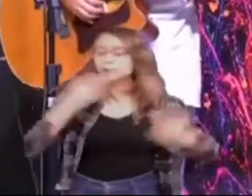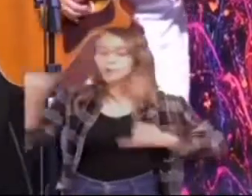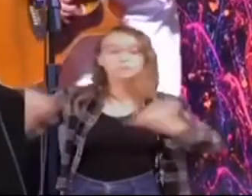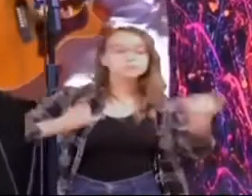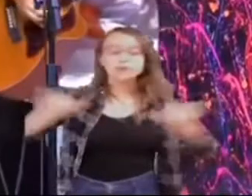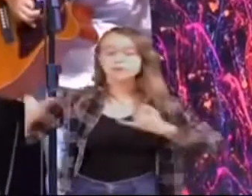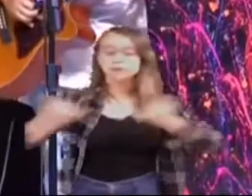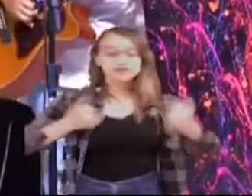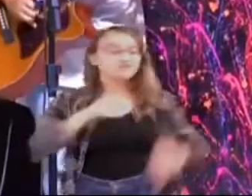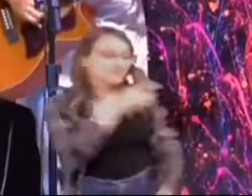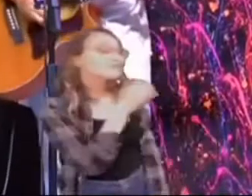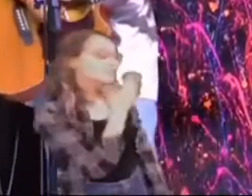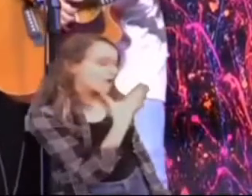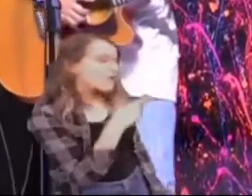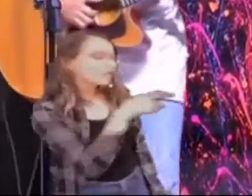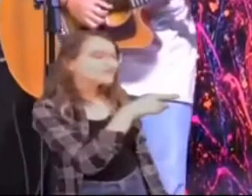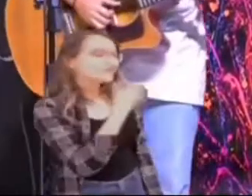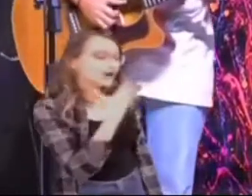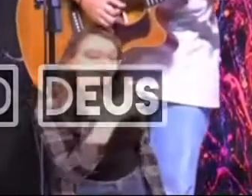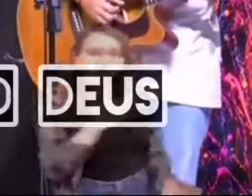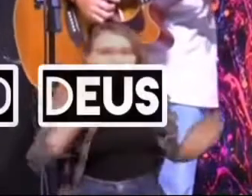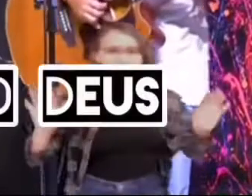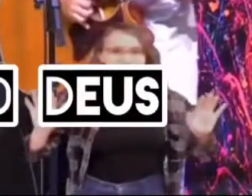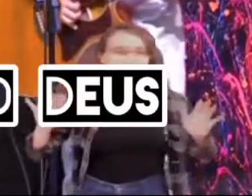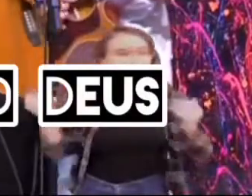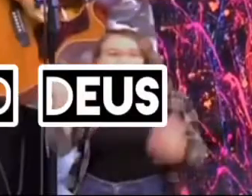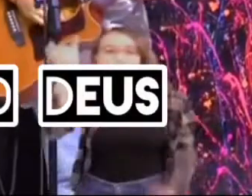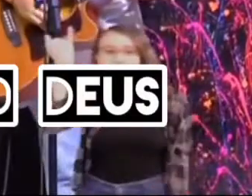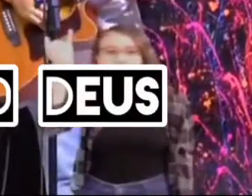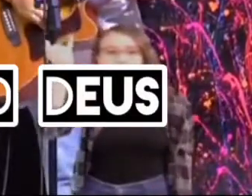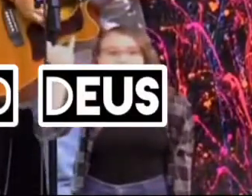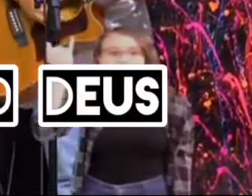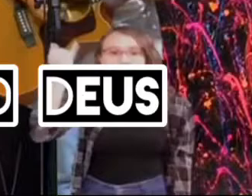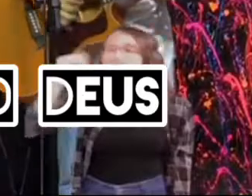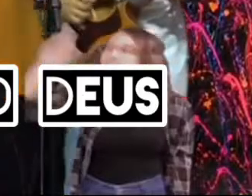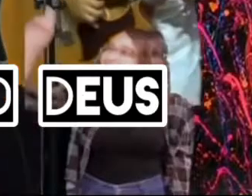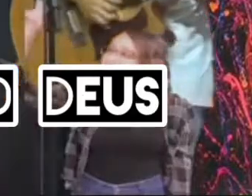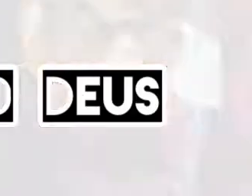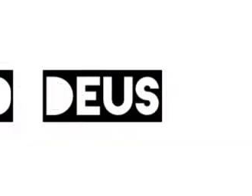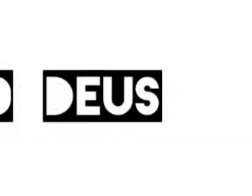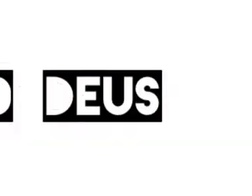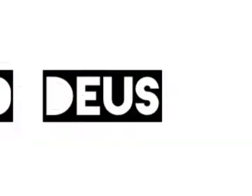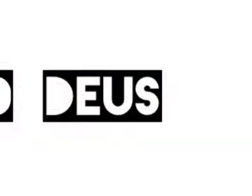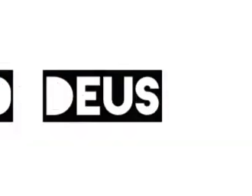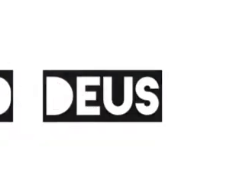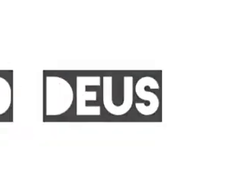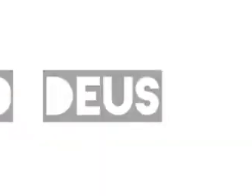Porque sobre a minha e sobre a sua vida já foi lançado a aprovação do próprio Deus.